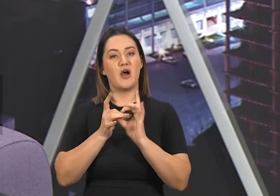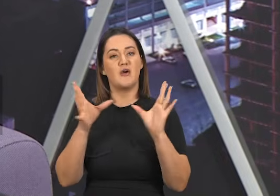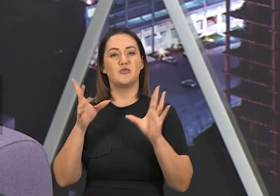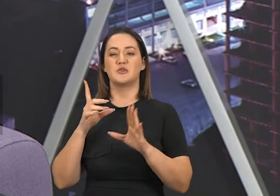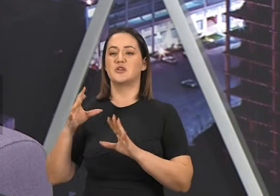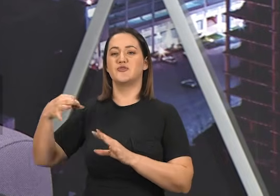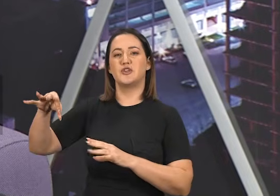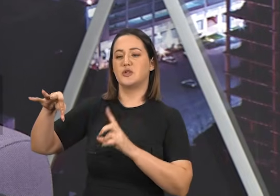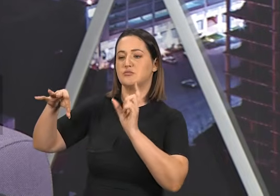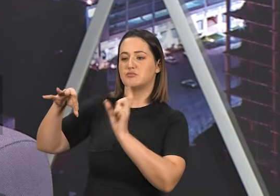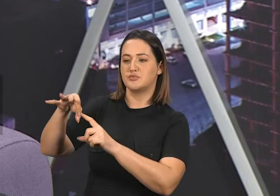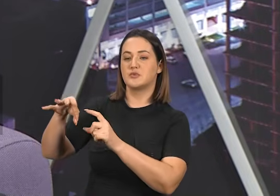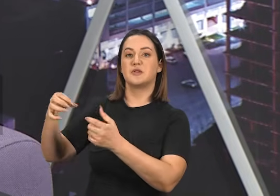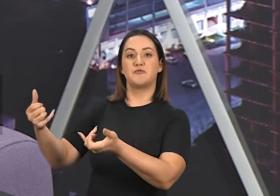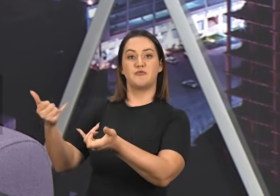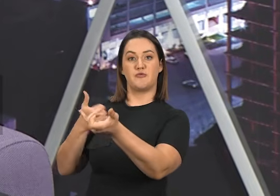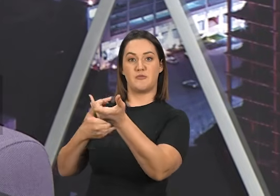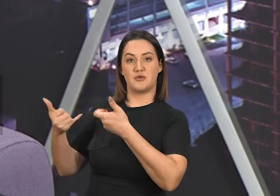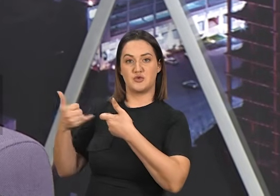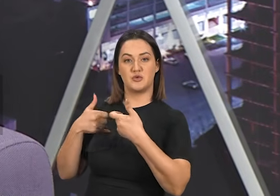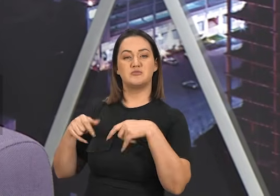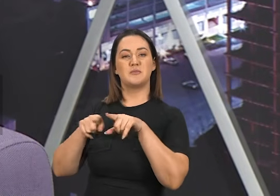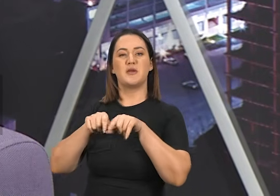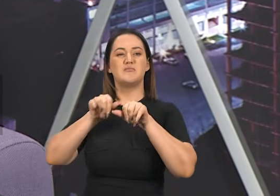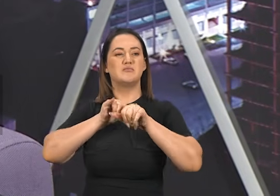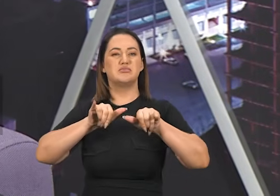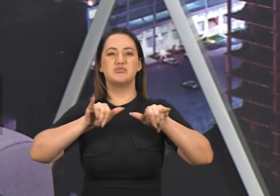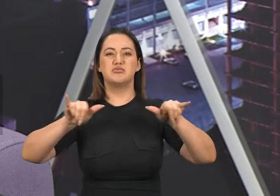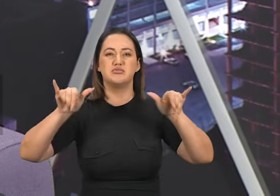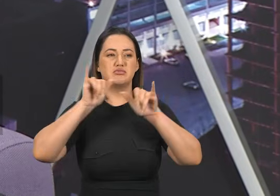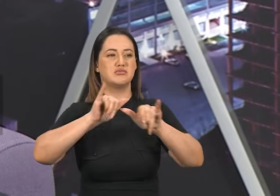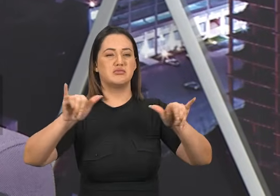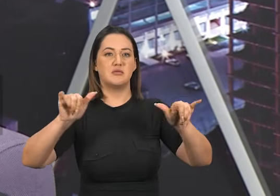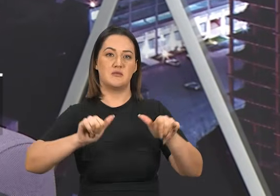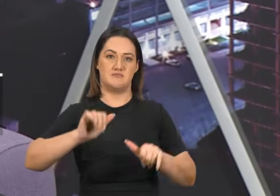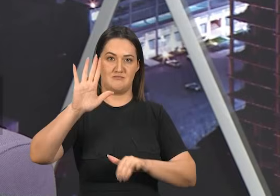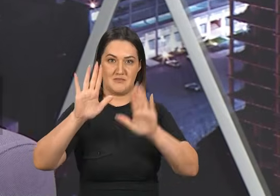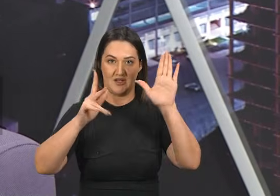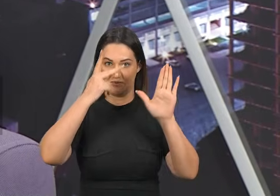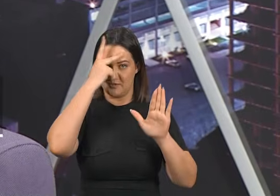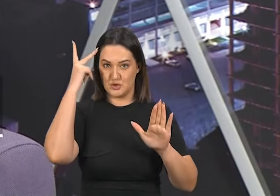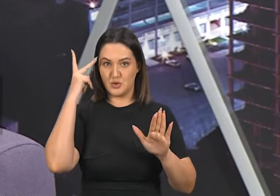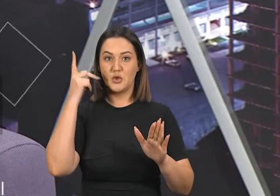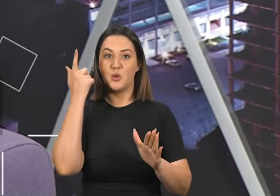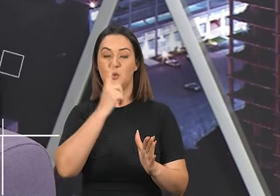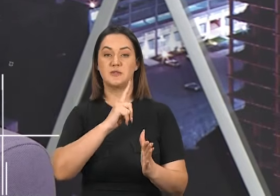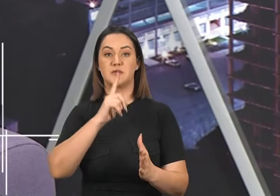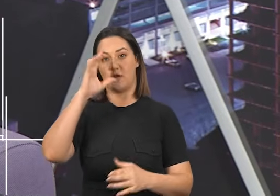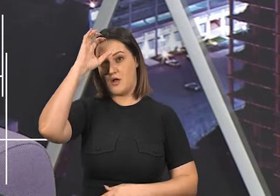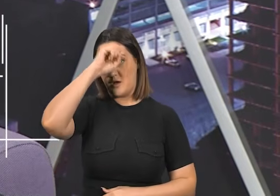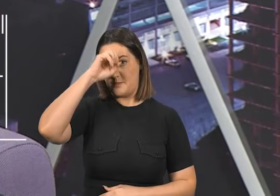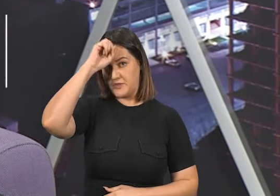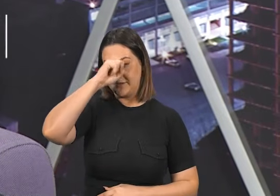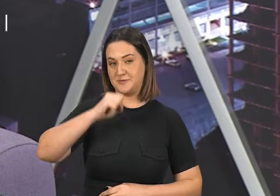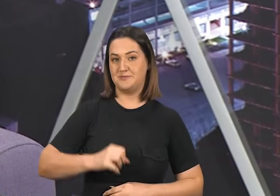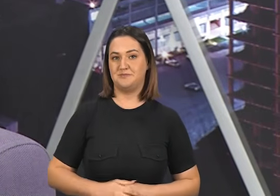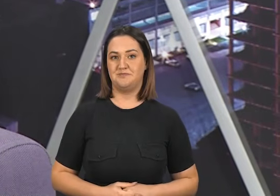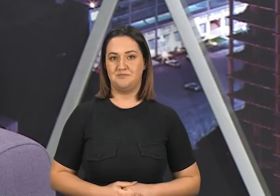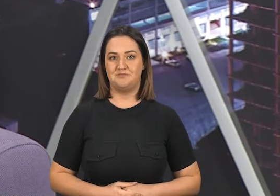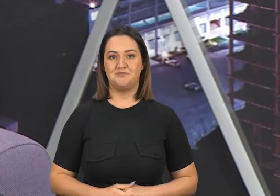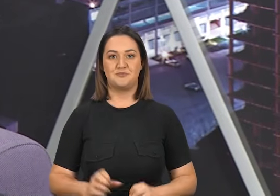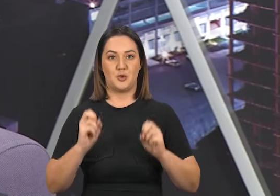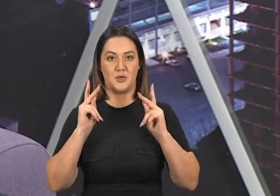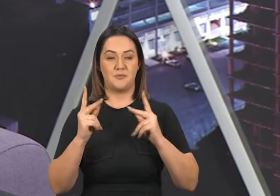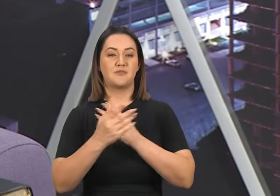ative as notificações, divulgue para os seus amigos, para que mais pessoas também acompanhem conosco o Arena do